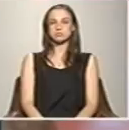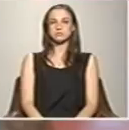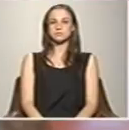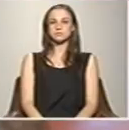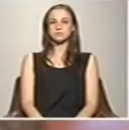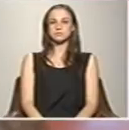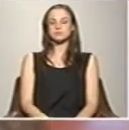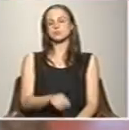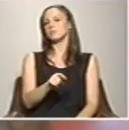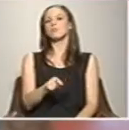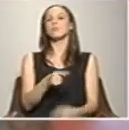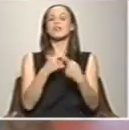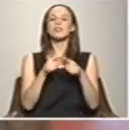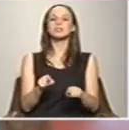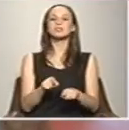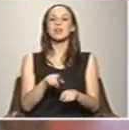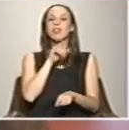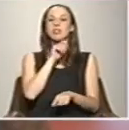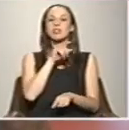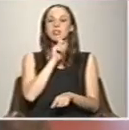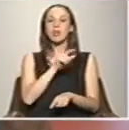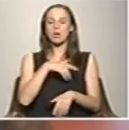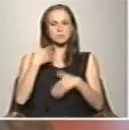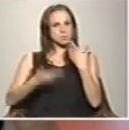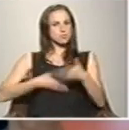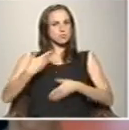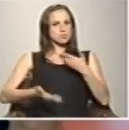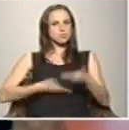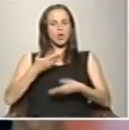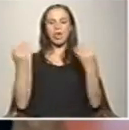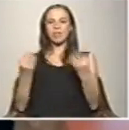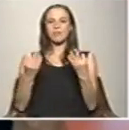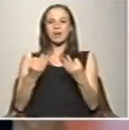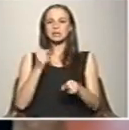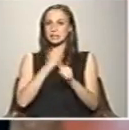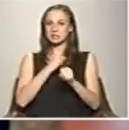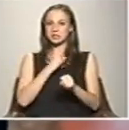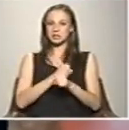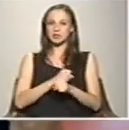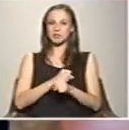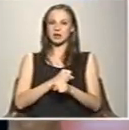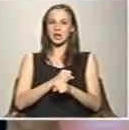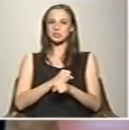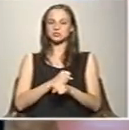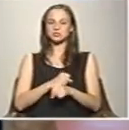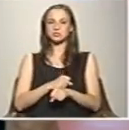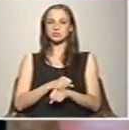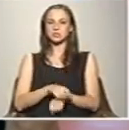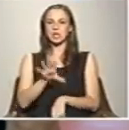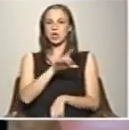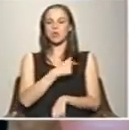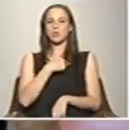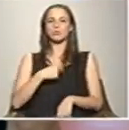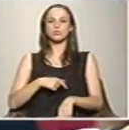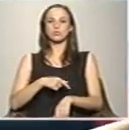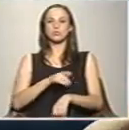uma pura mecânica e a mecânica com intenção, onde realmente você está trabalhando, dando as indicações para eu subo o braço, eu